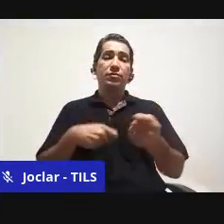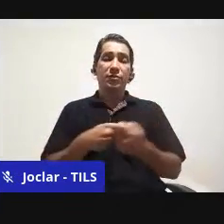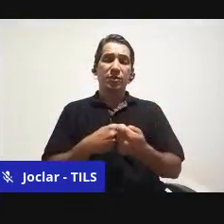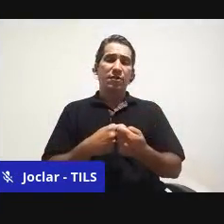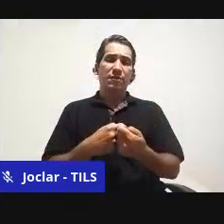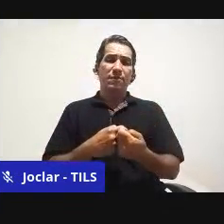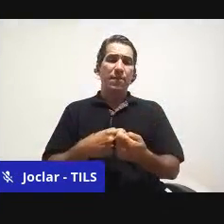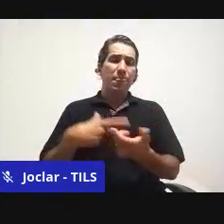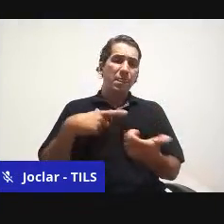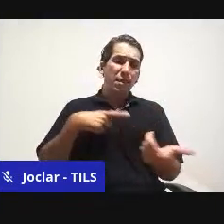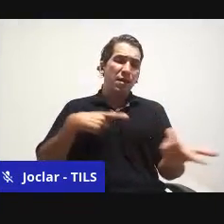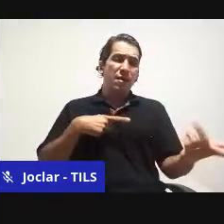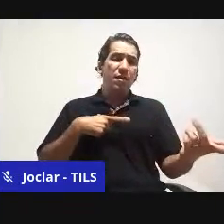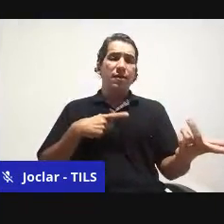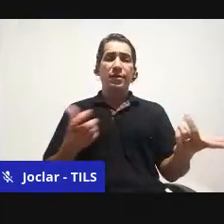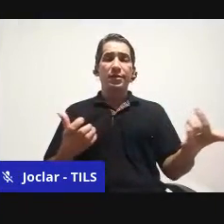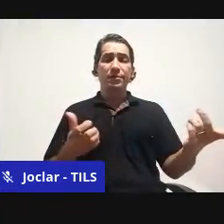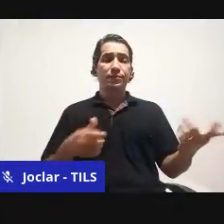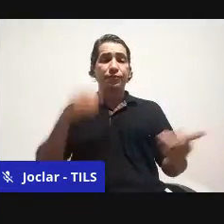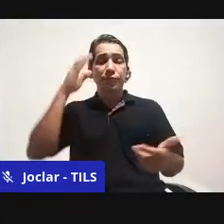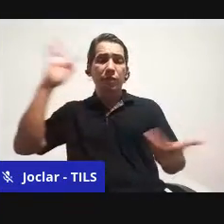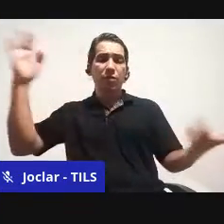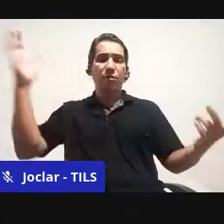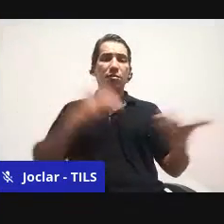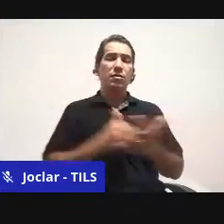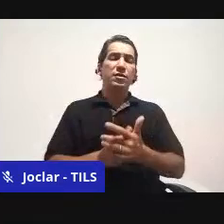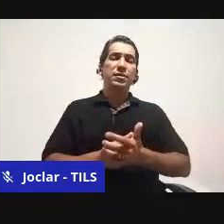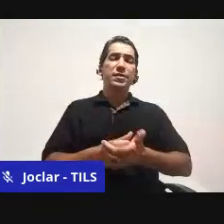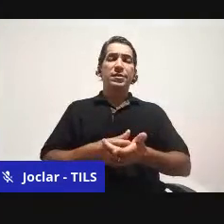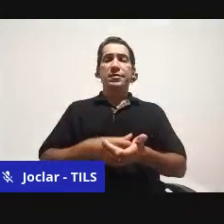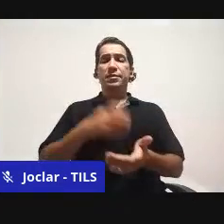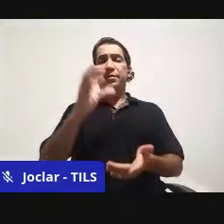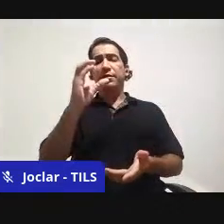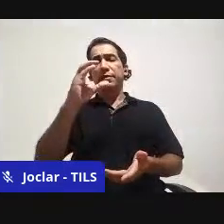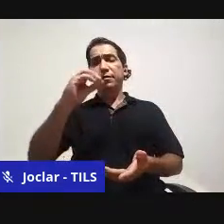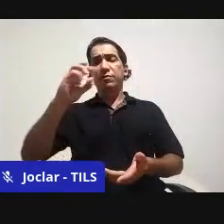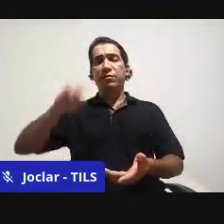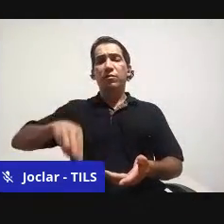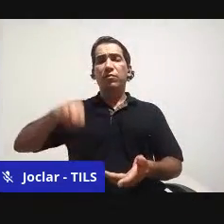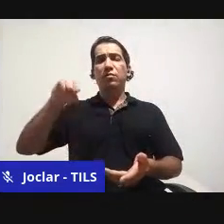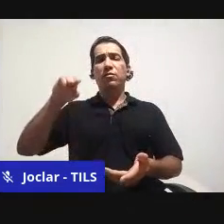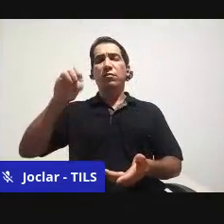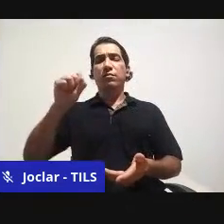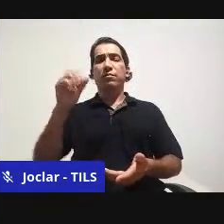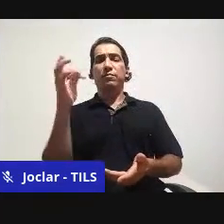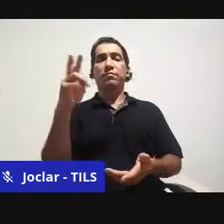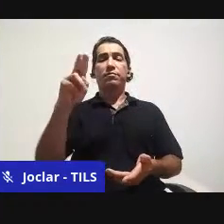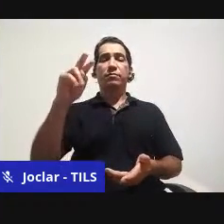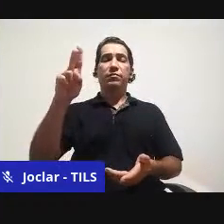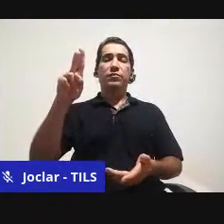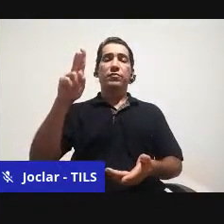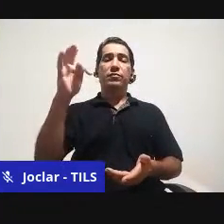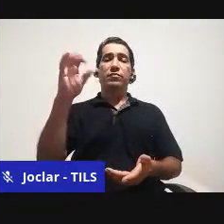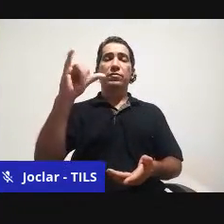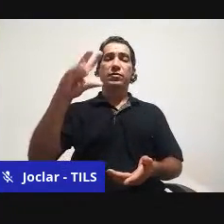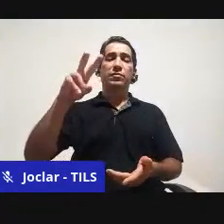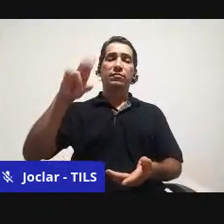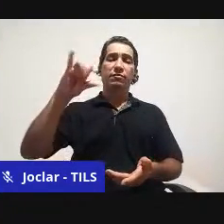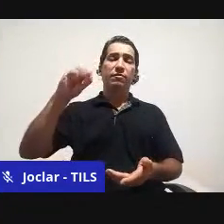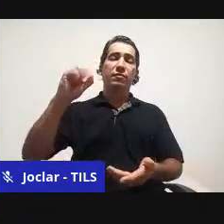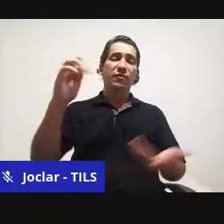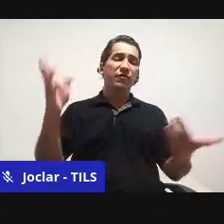as construtivistas, as socio-interacionistas, né, o construtivismo, todas as teorias